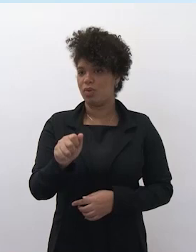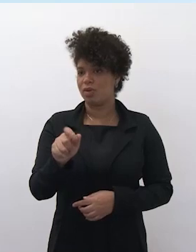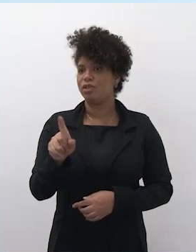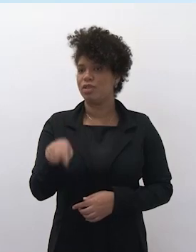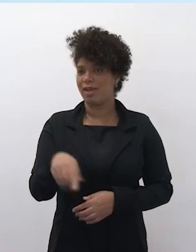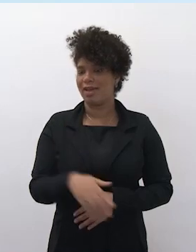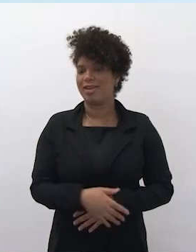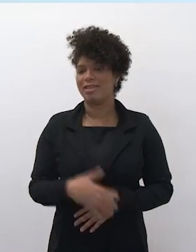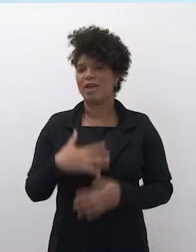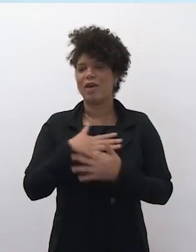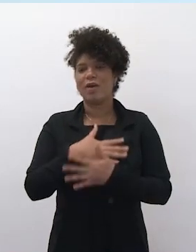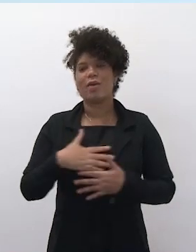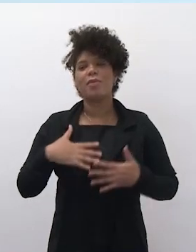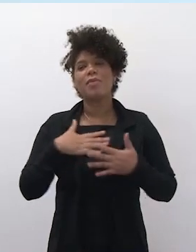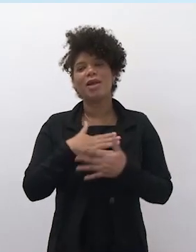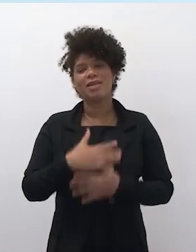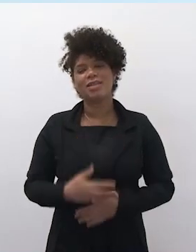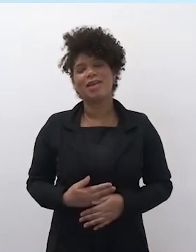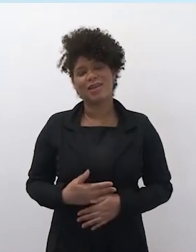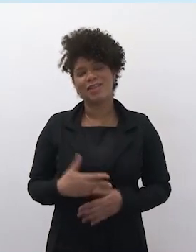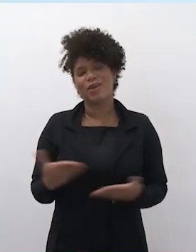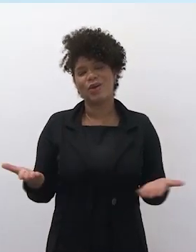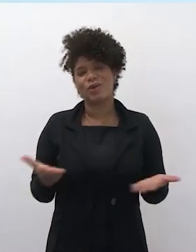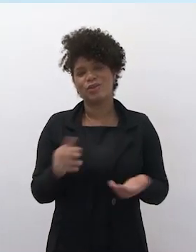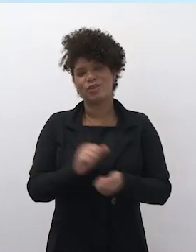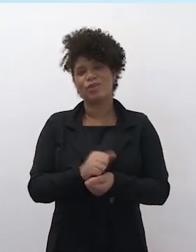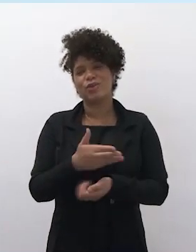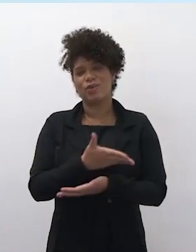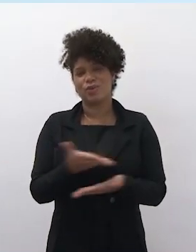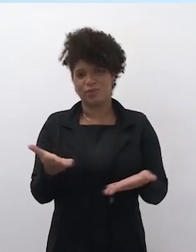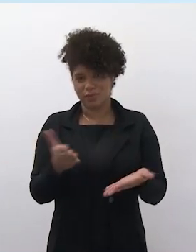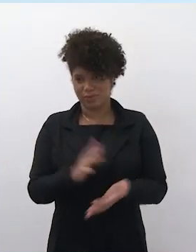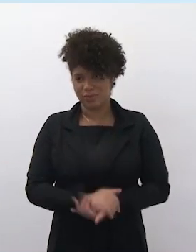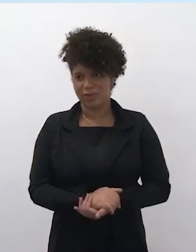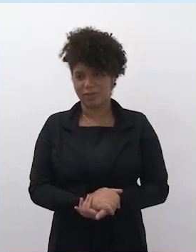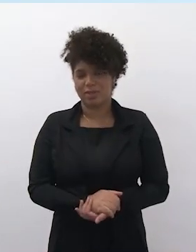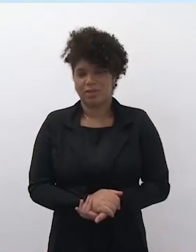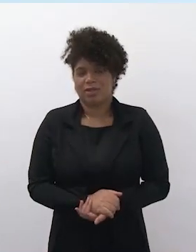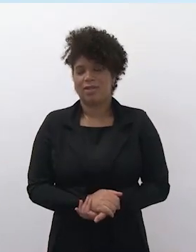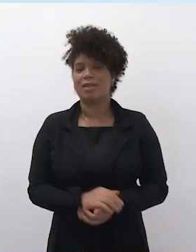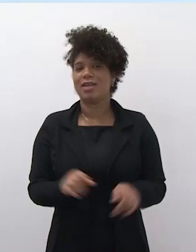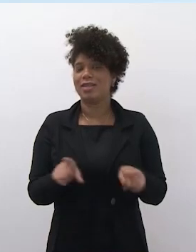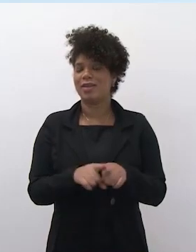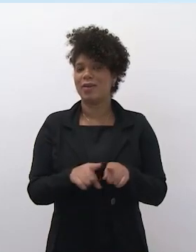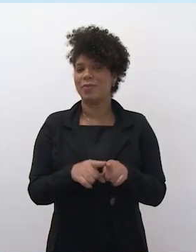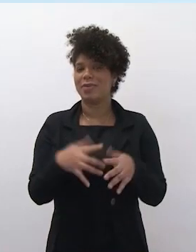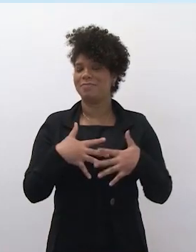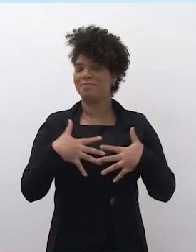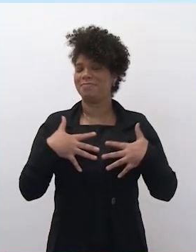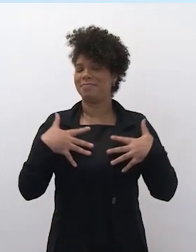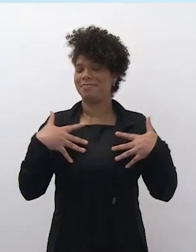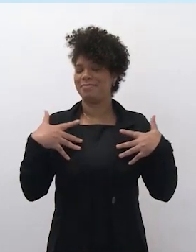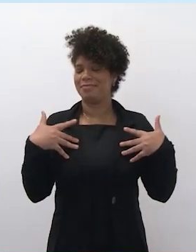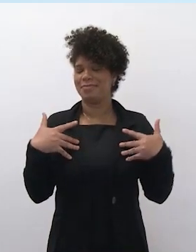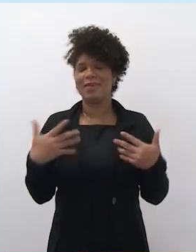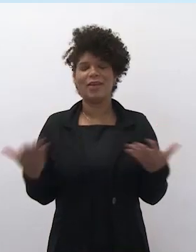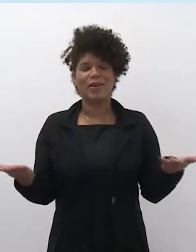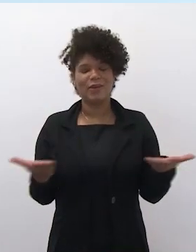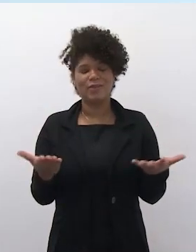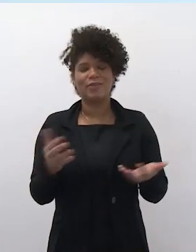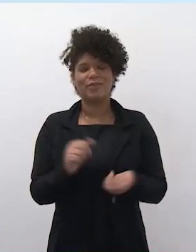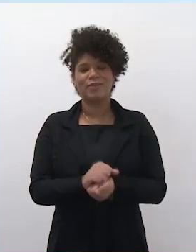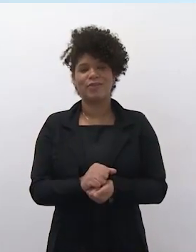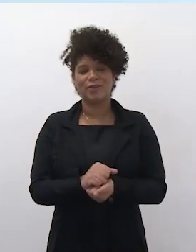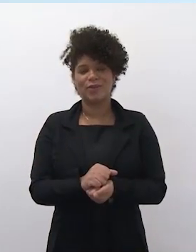então é um grande prazer, um grande privilégio meu estar aqui com vocês, e também um grande privilégio, uma grande honra, um grande prazer estar